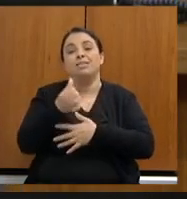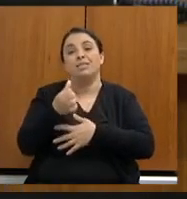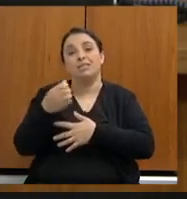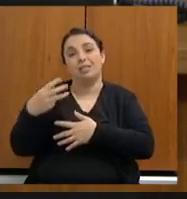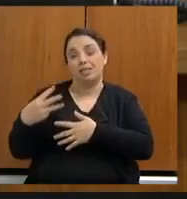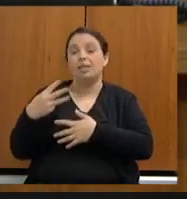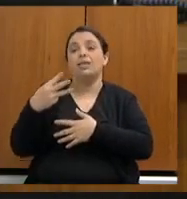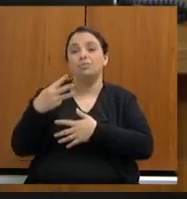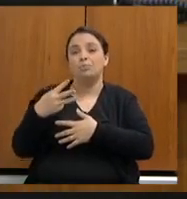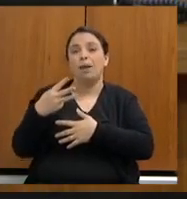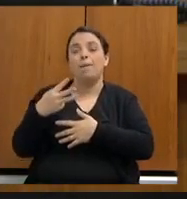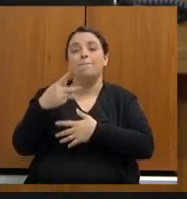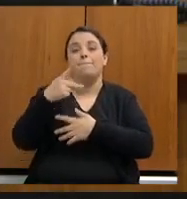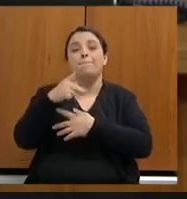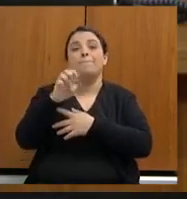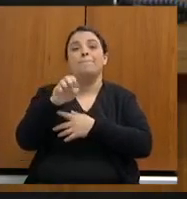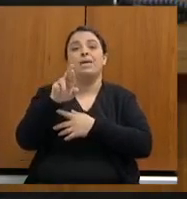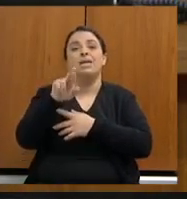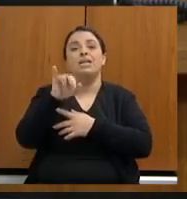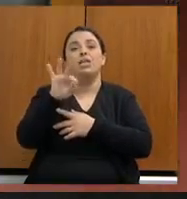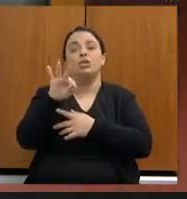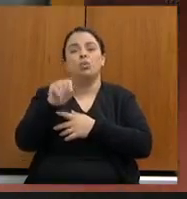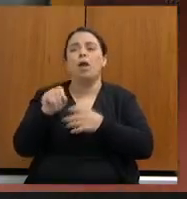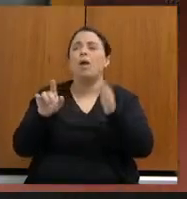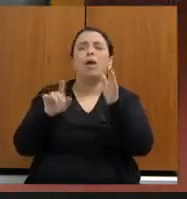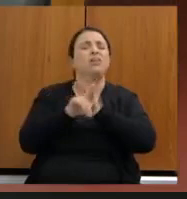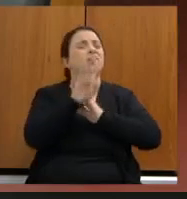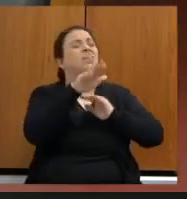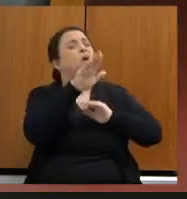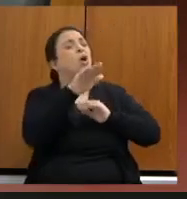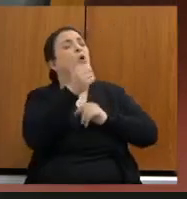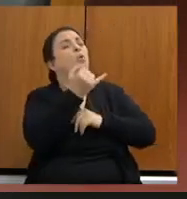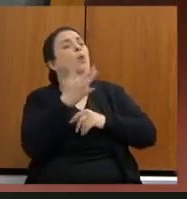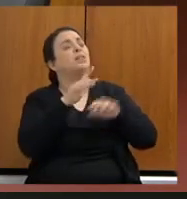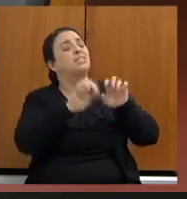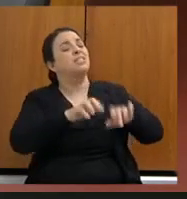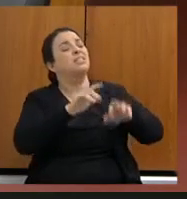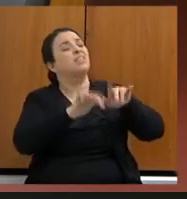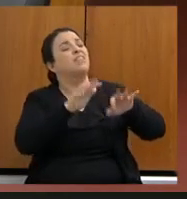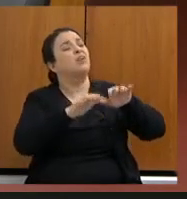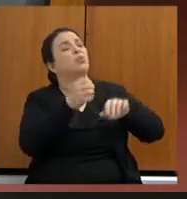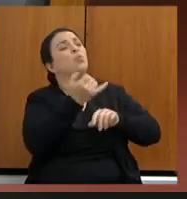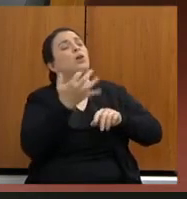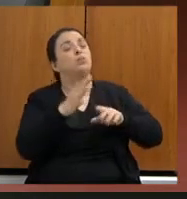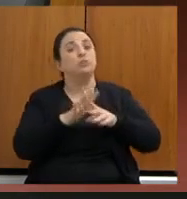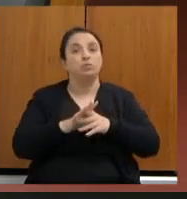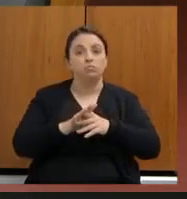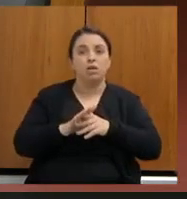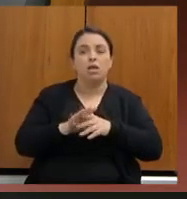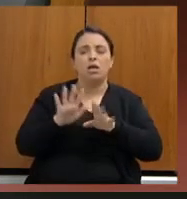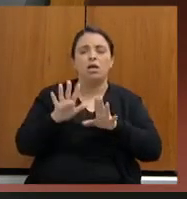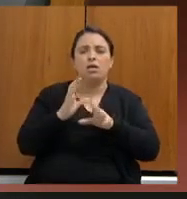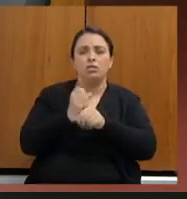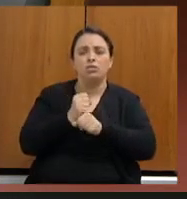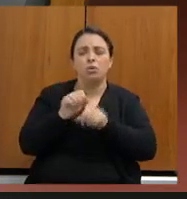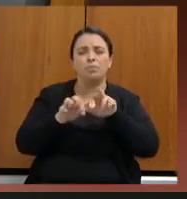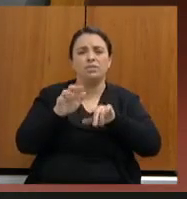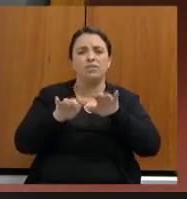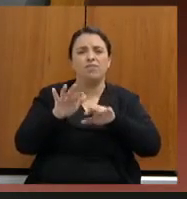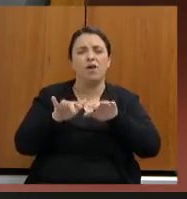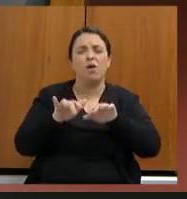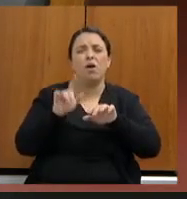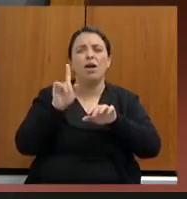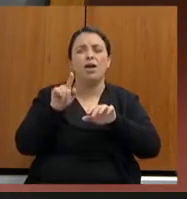soluções ações foram realizadas sessões total aí para escrivão de polícia Esse é